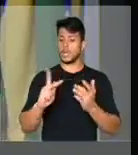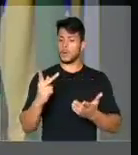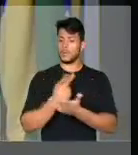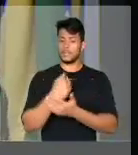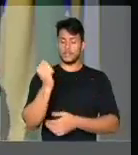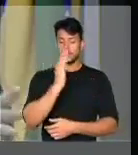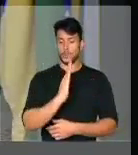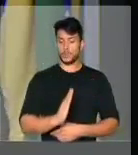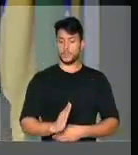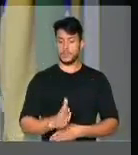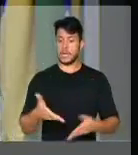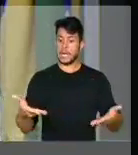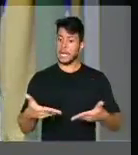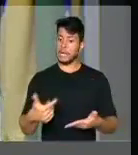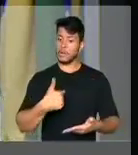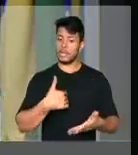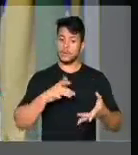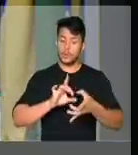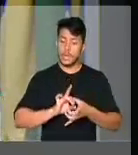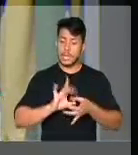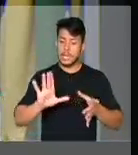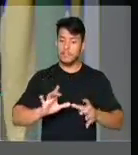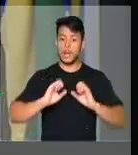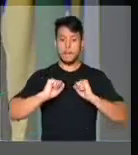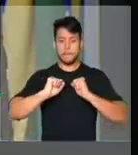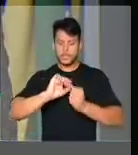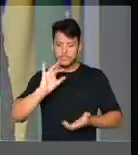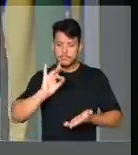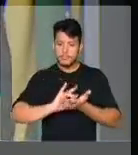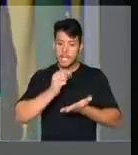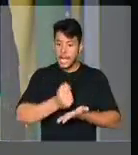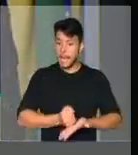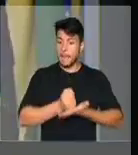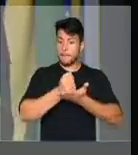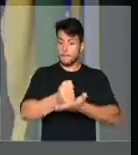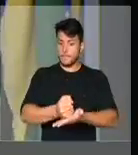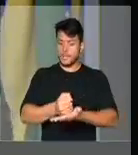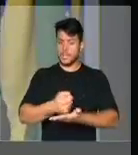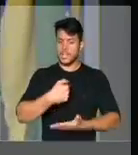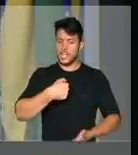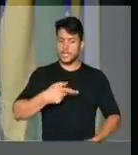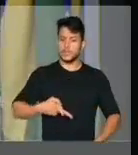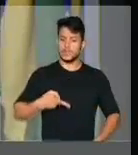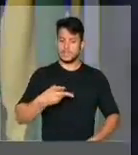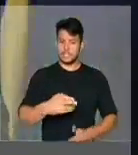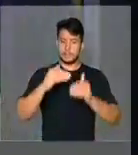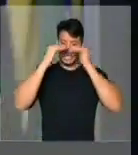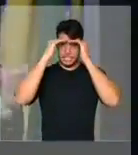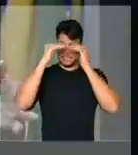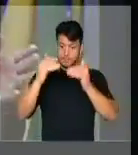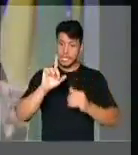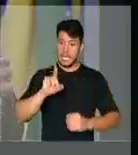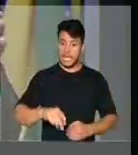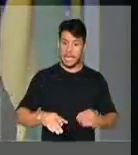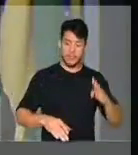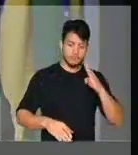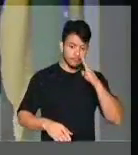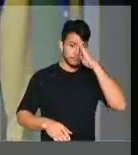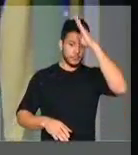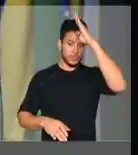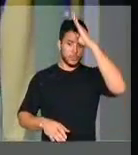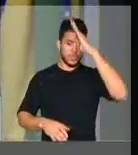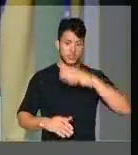no Brasil, eu agora estou livre para poder apoiar o candidato que eu sempre apoiei, que é o Jair